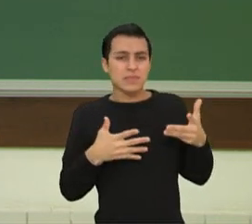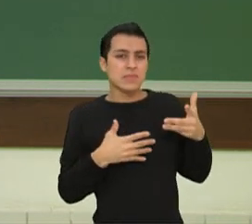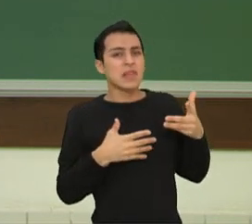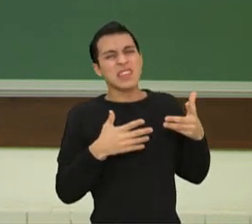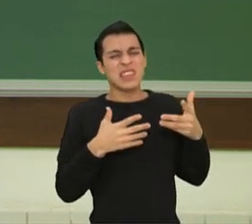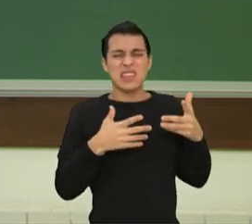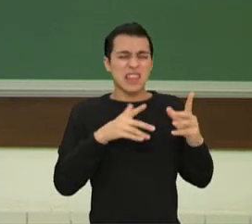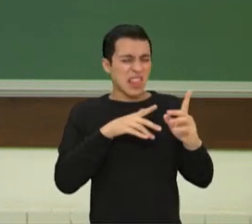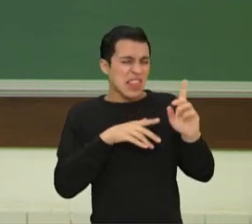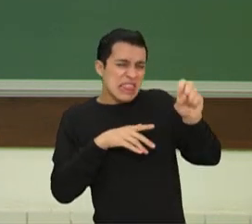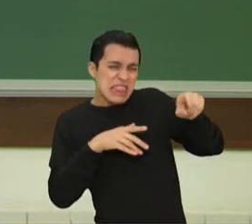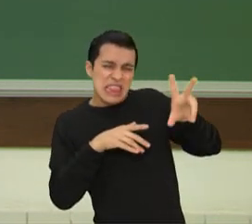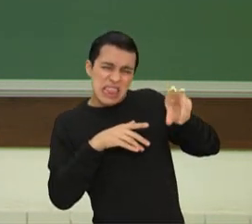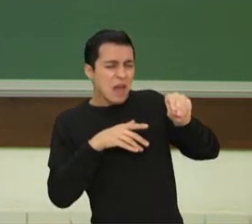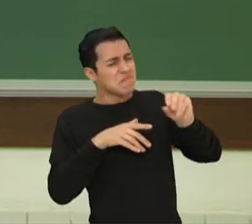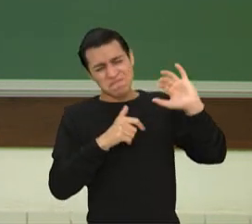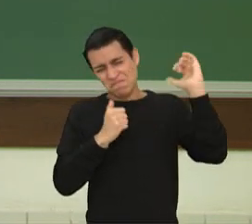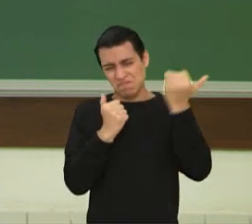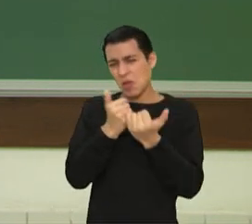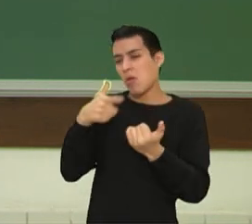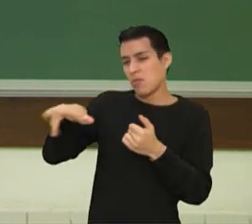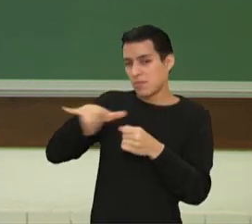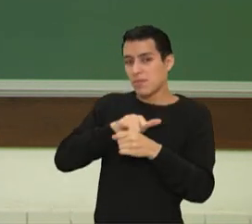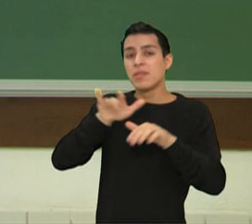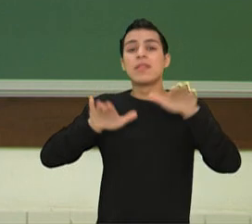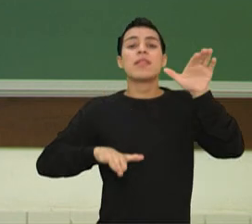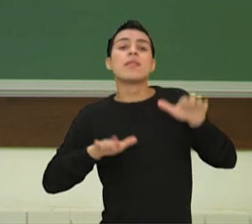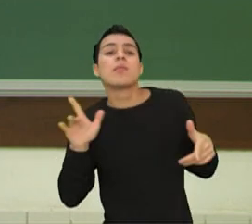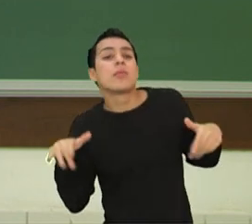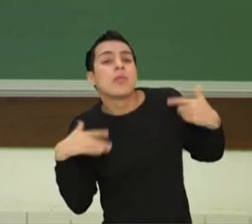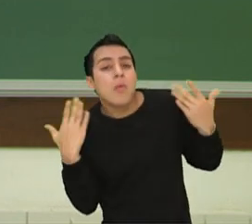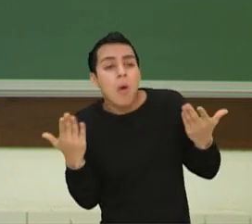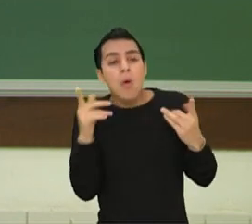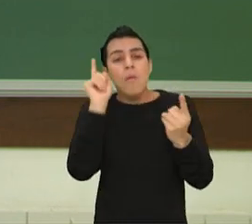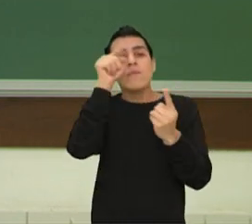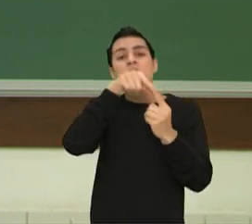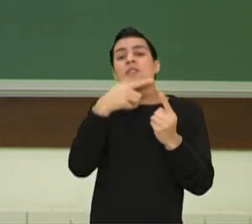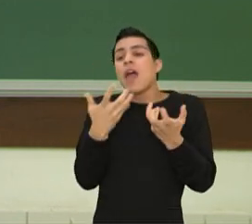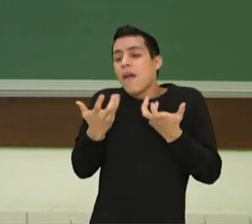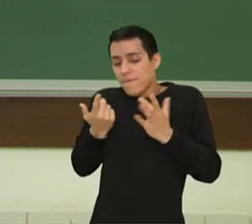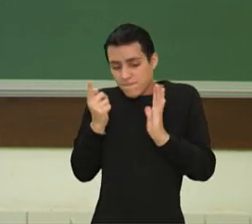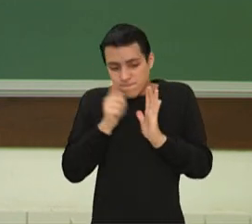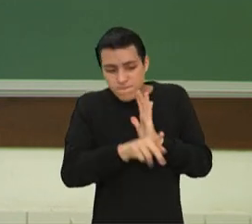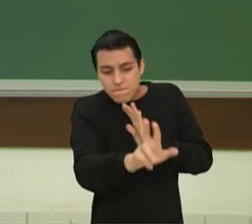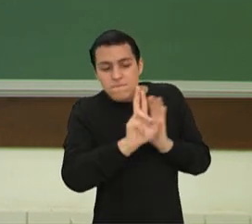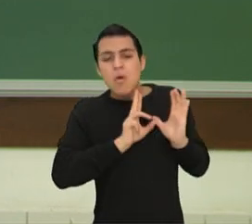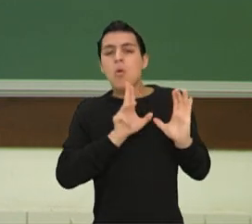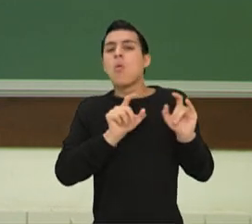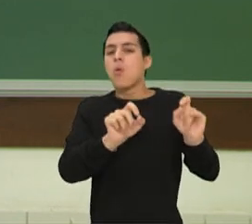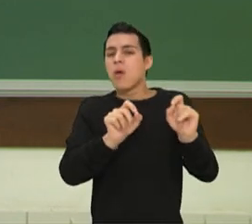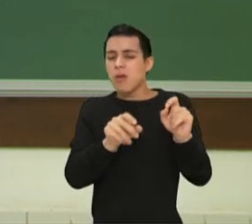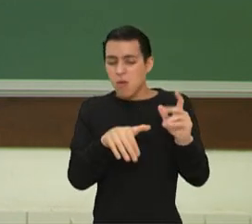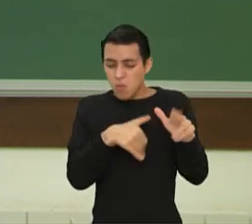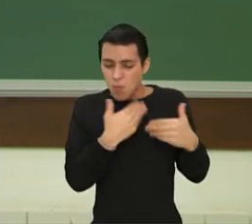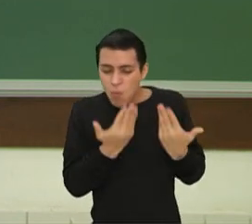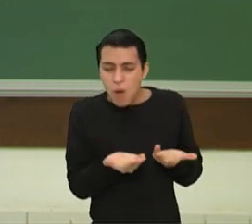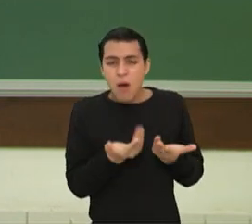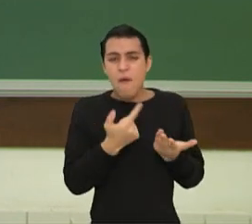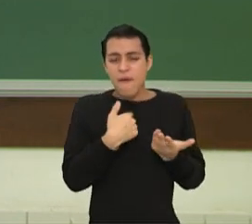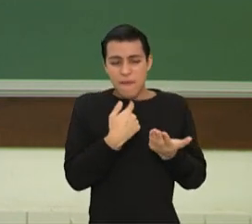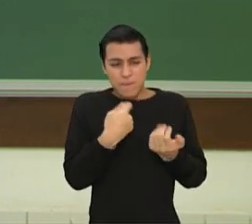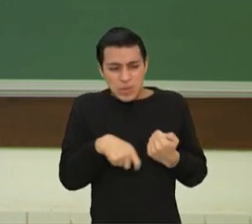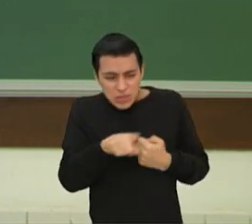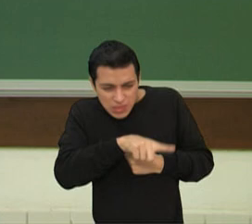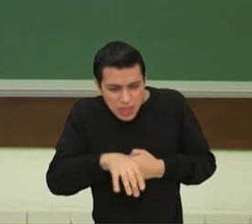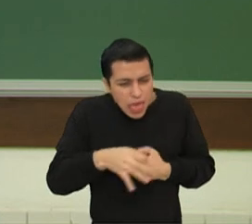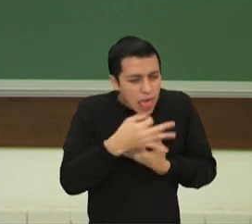e não. Tudo isso depende do alcance que eu quero ter de resposta, de argumentos que eu